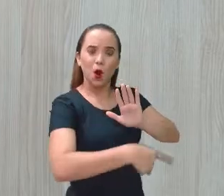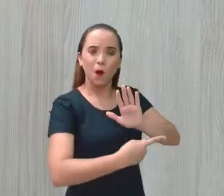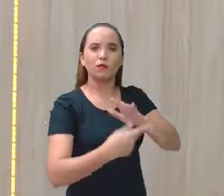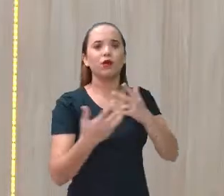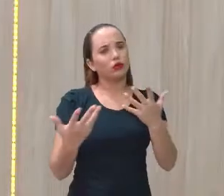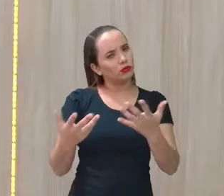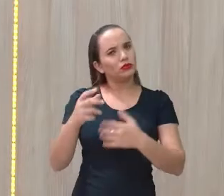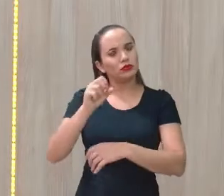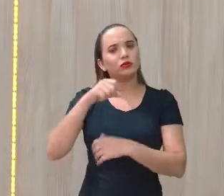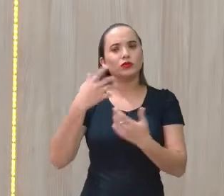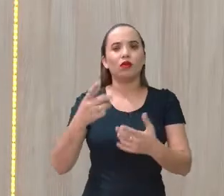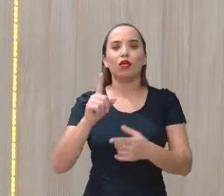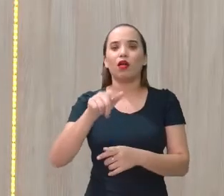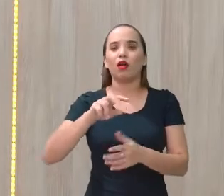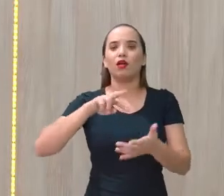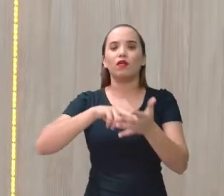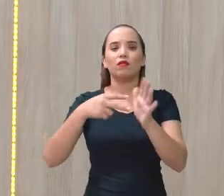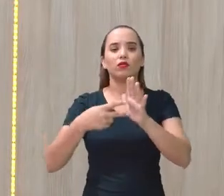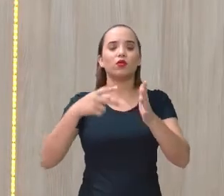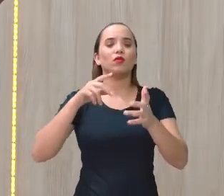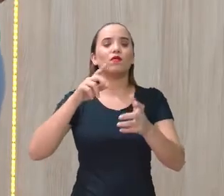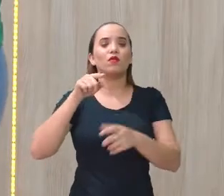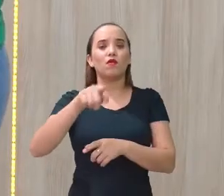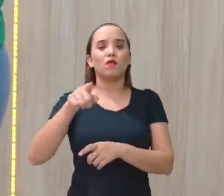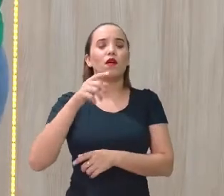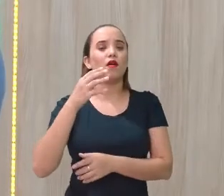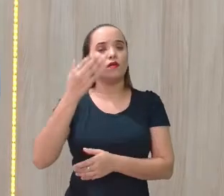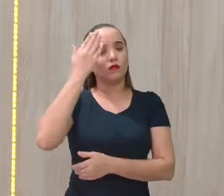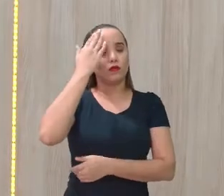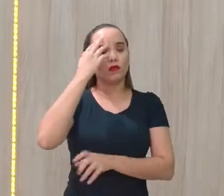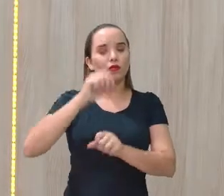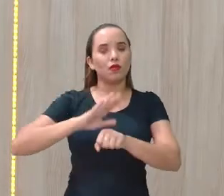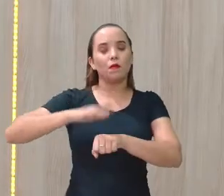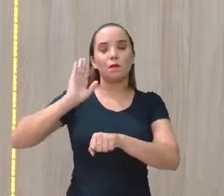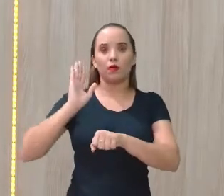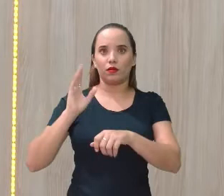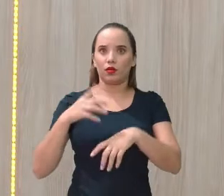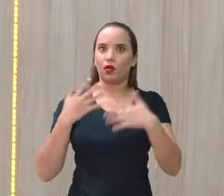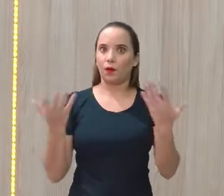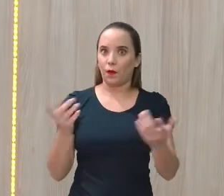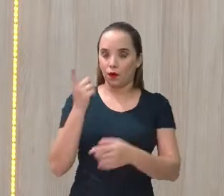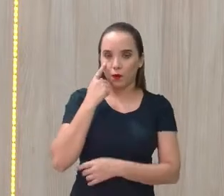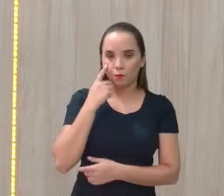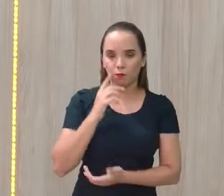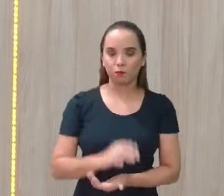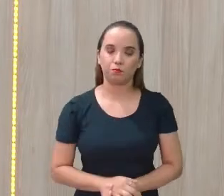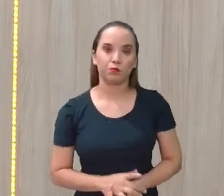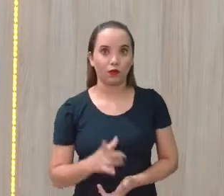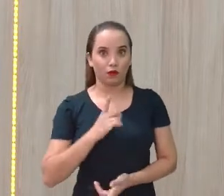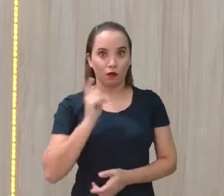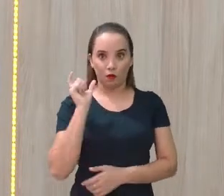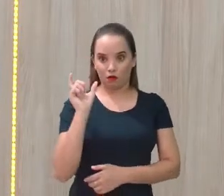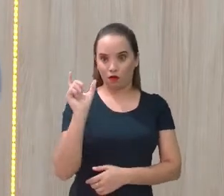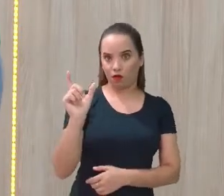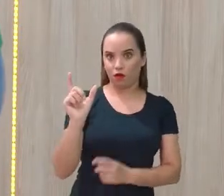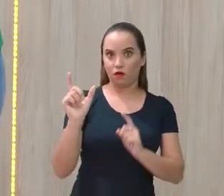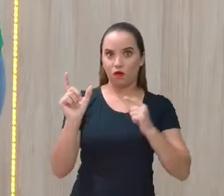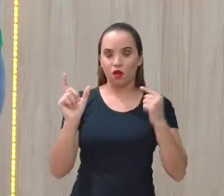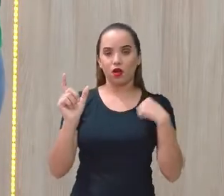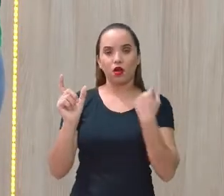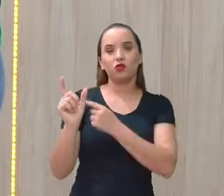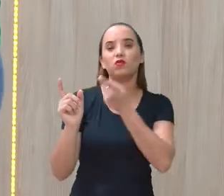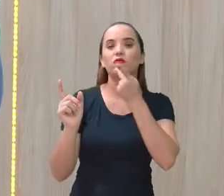identidade dele. Exatamente. Não é isso? Agora, tem uma palavrinha que a gente costuma falar, que essa estrutura é uma